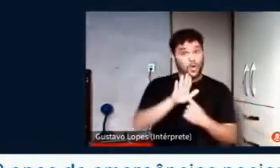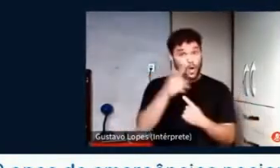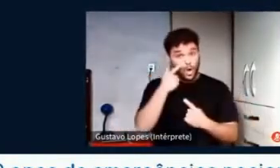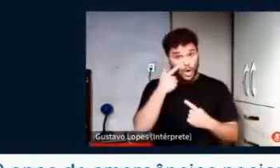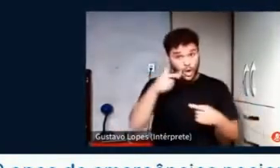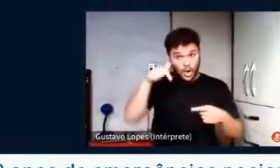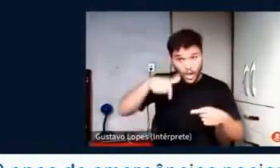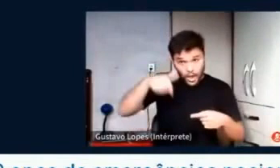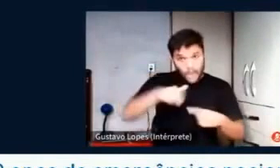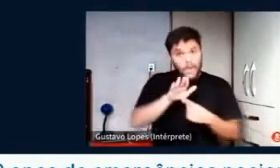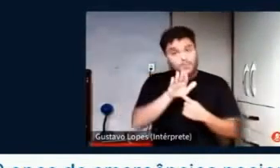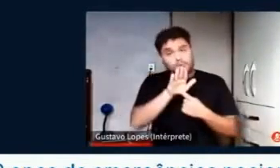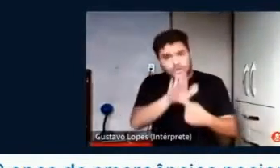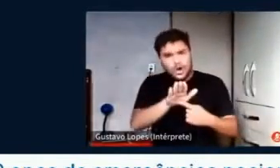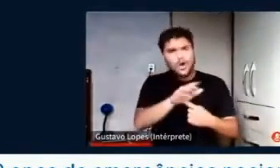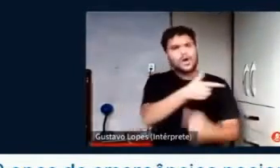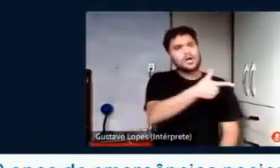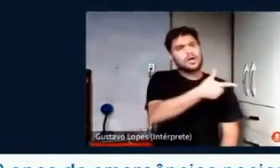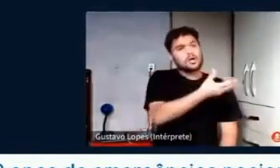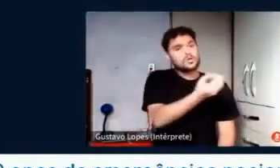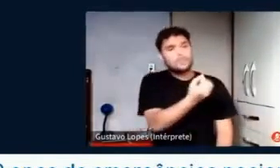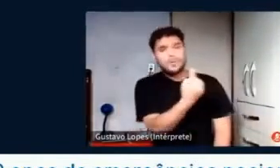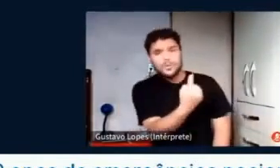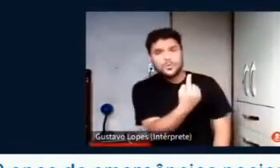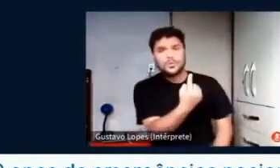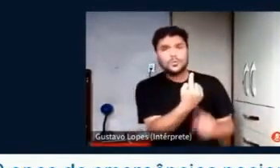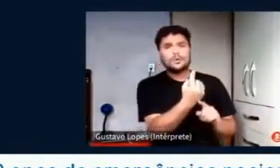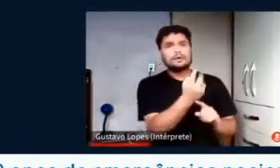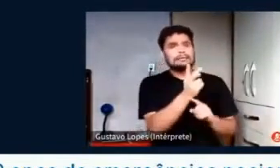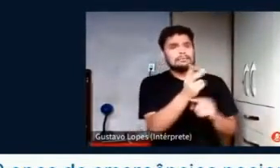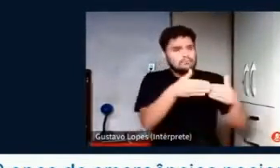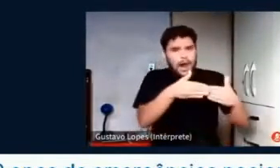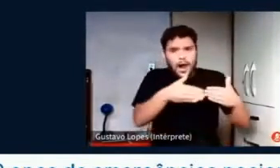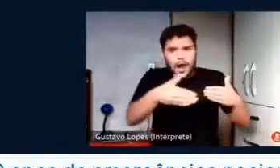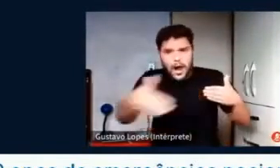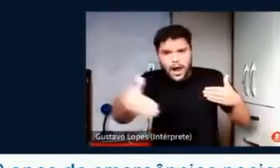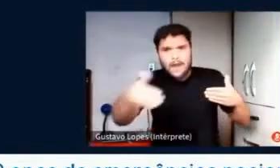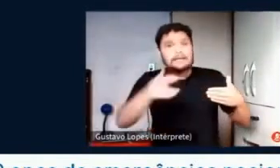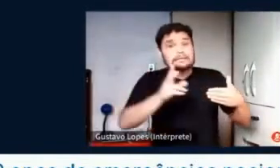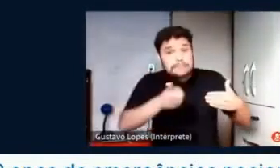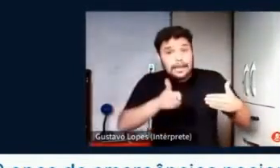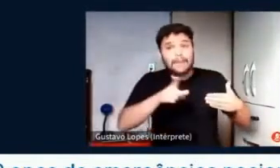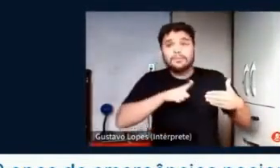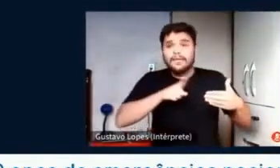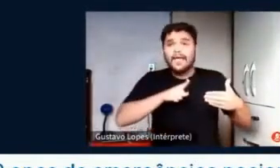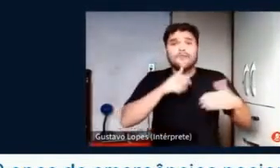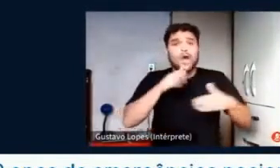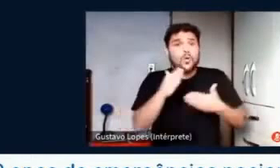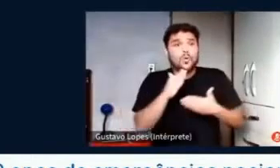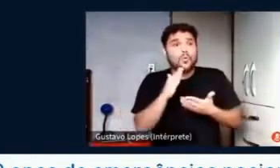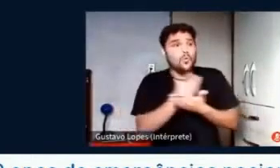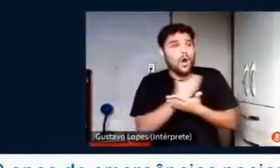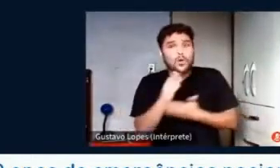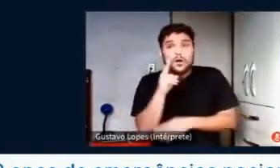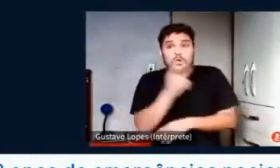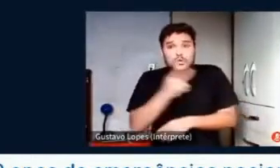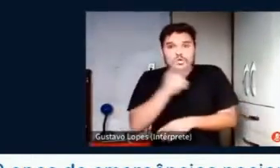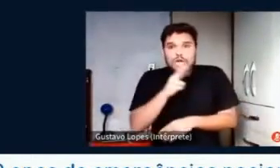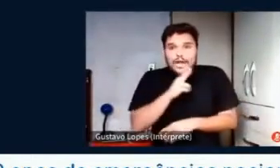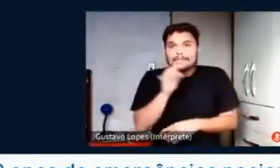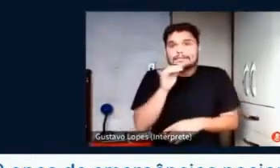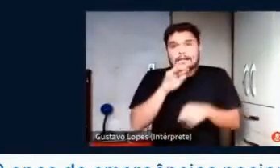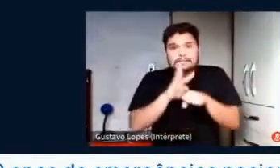esses anos, desde 2001, sempre tivemos alguma grande emergência de saúde pública. Seja por